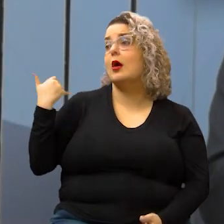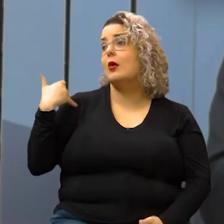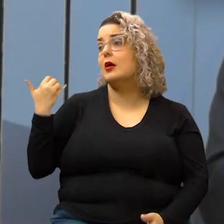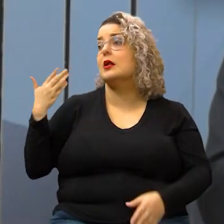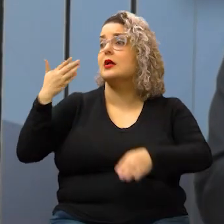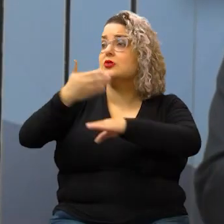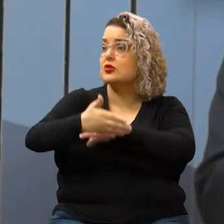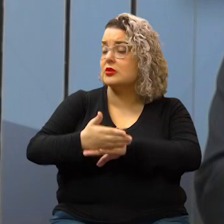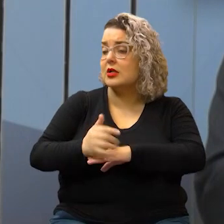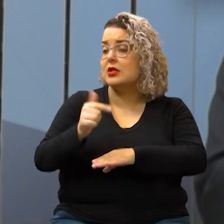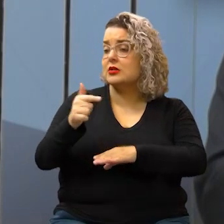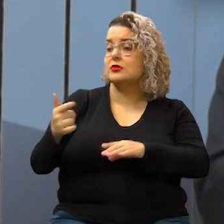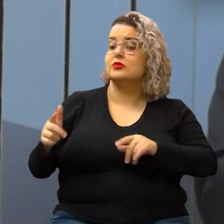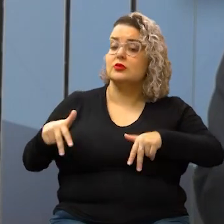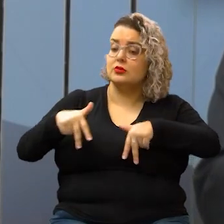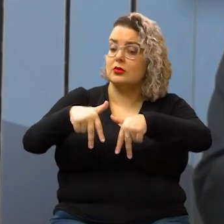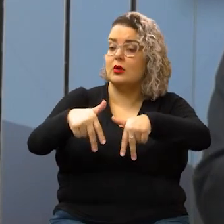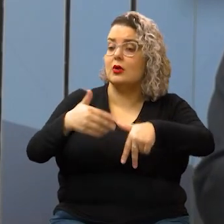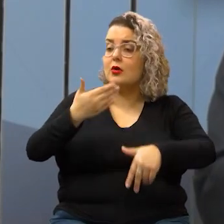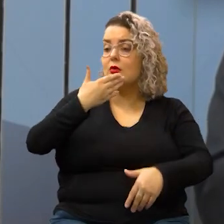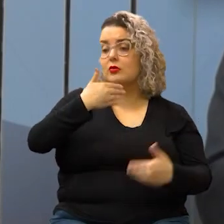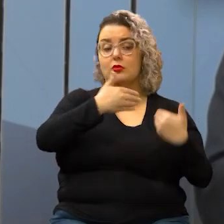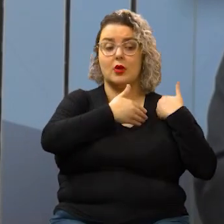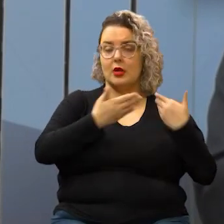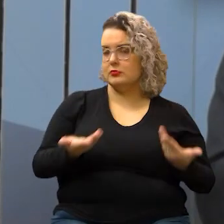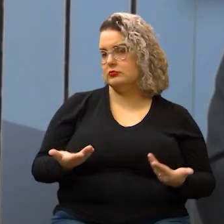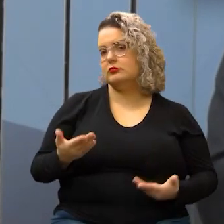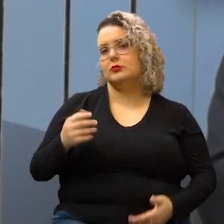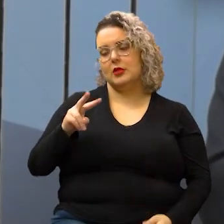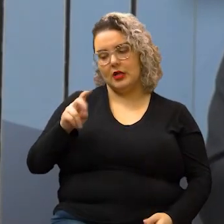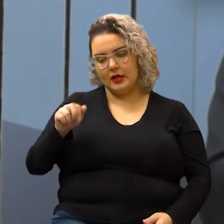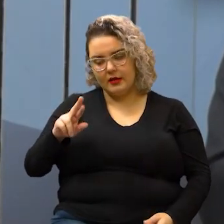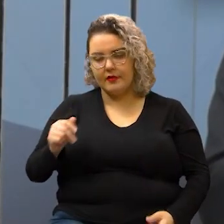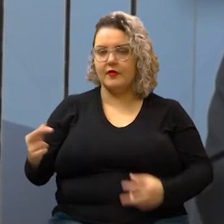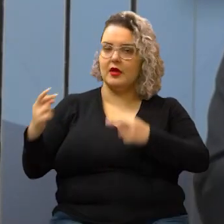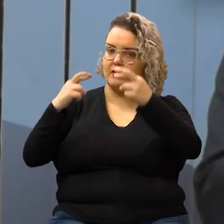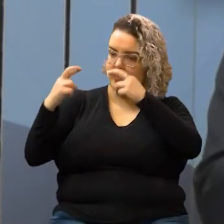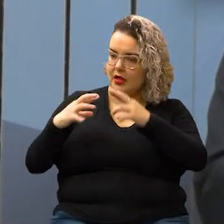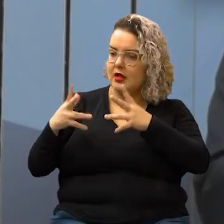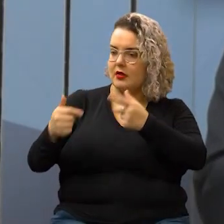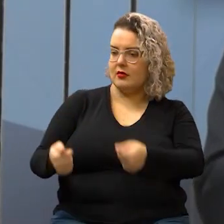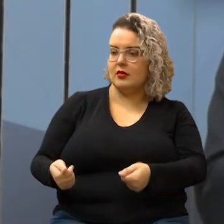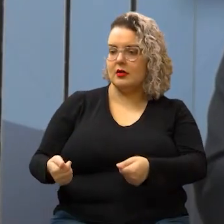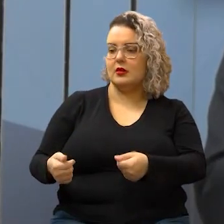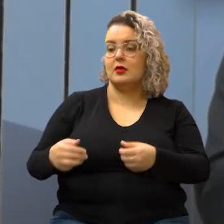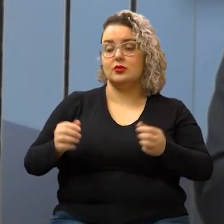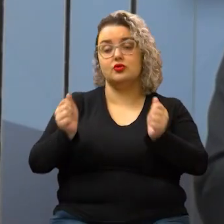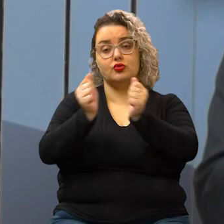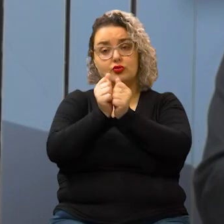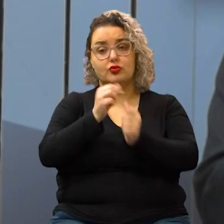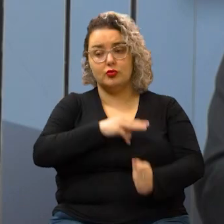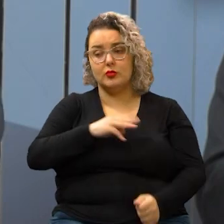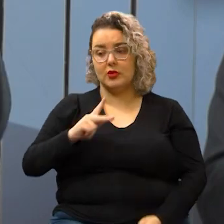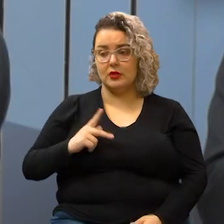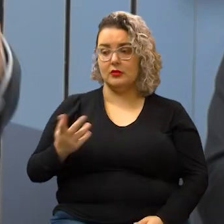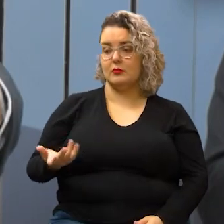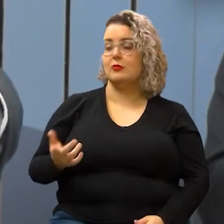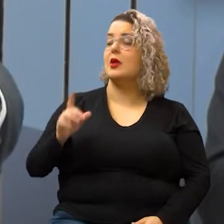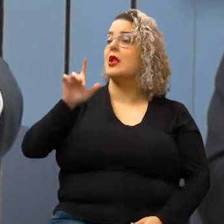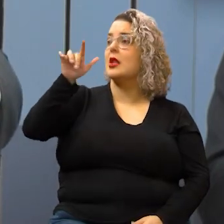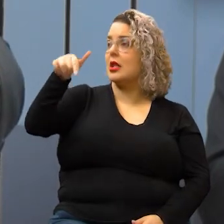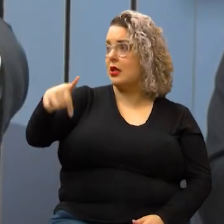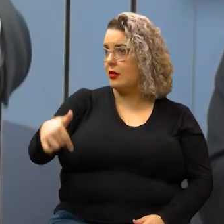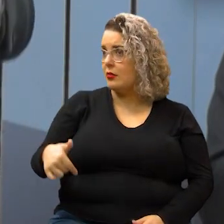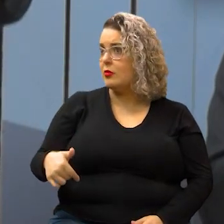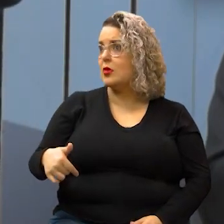que entrasse sem o acompanhamento dos pais ou responsável, e a Vara vai analisar tudo aquilo, a Vara da Infância e o Ministério Público. Tá. Né, para depois